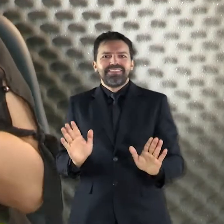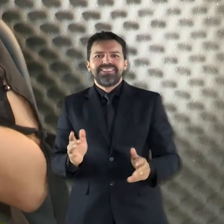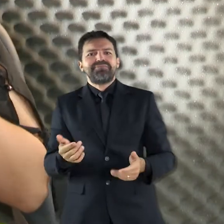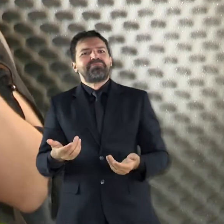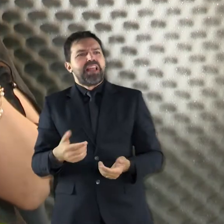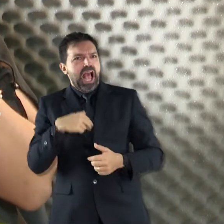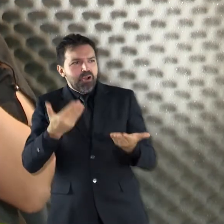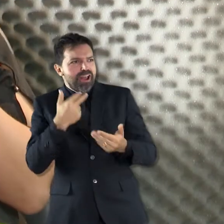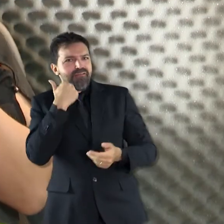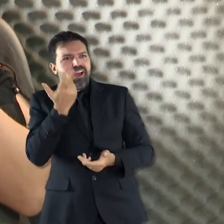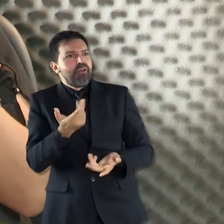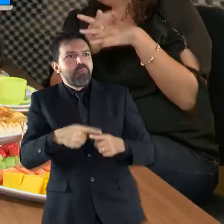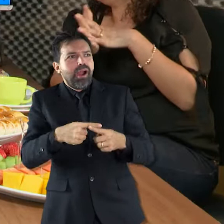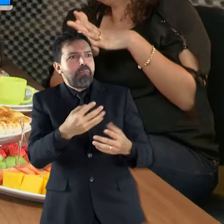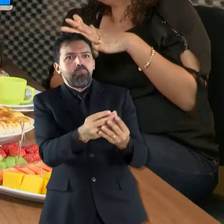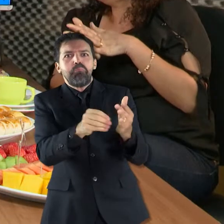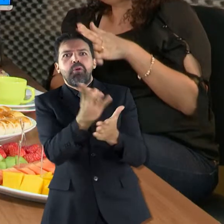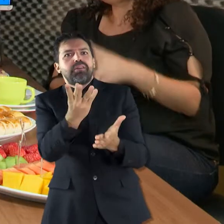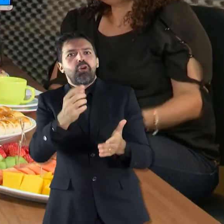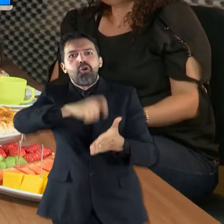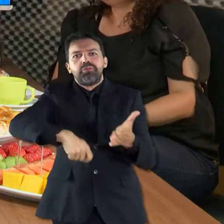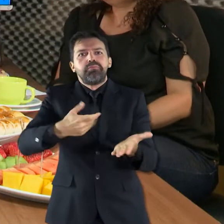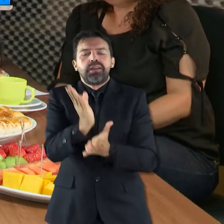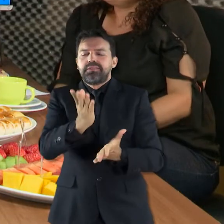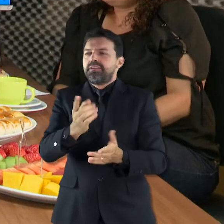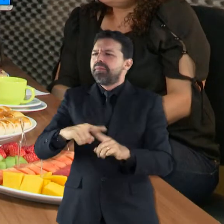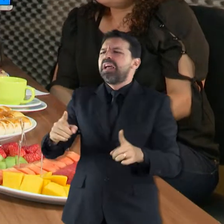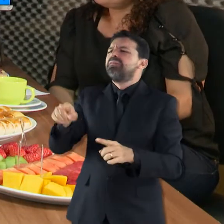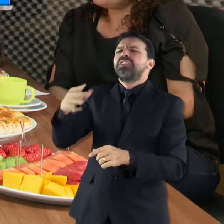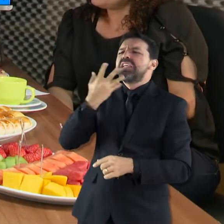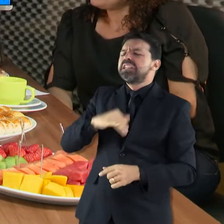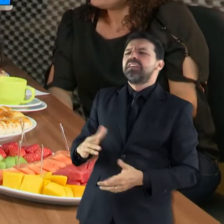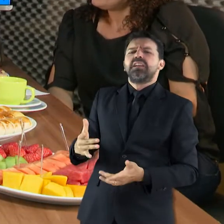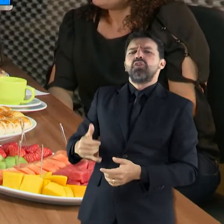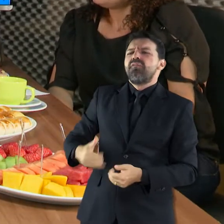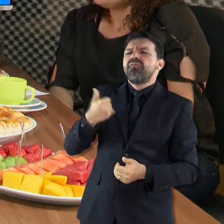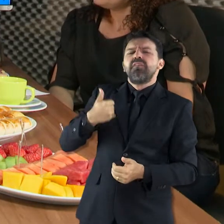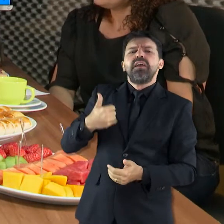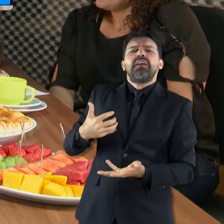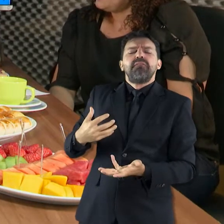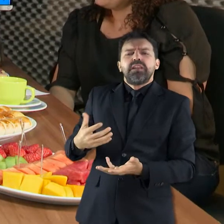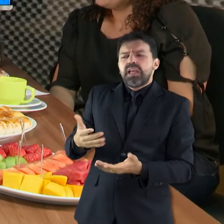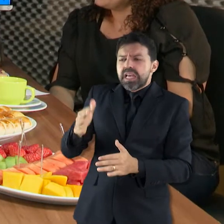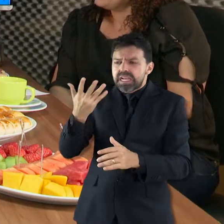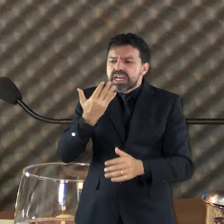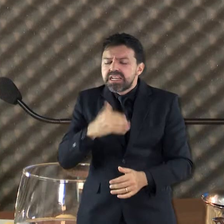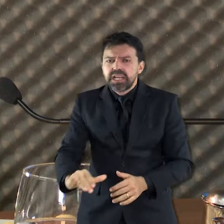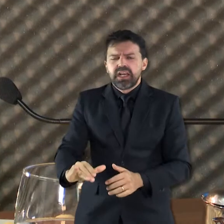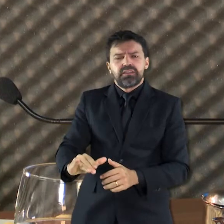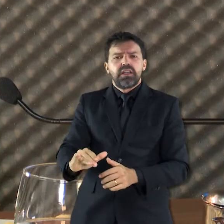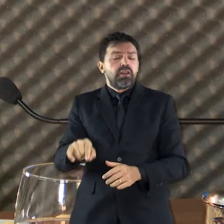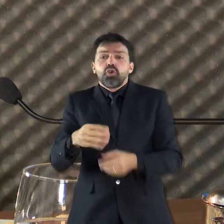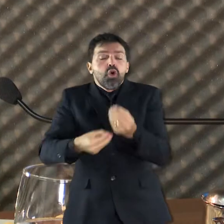vida de estudo, assim, na infância? Na infância, quando estava aqui em Porto Velho, eu andava muito de bicicleta, né? Fazia tarefa e saía para